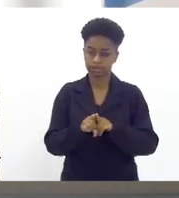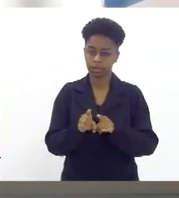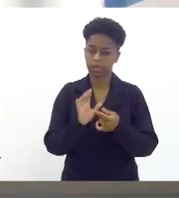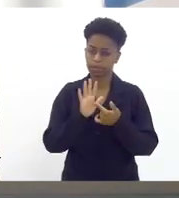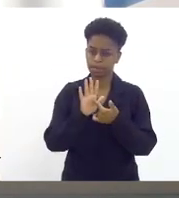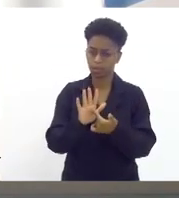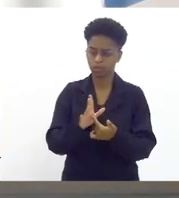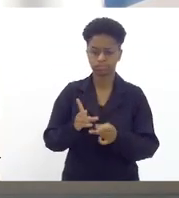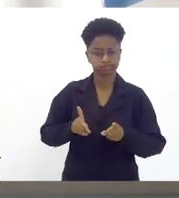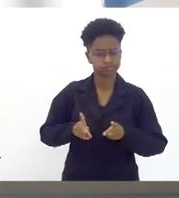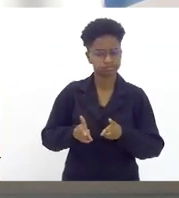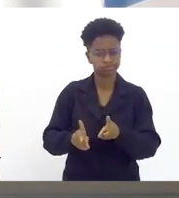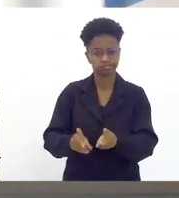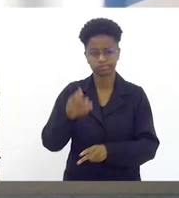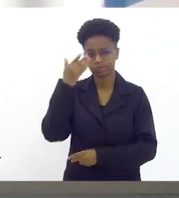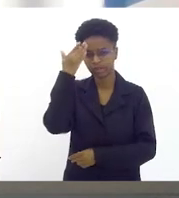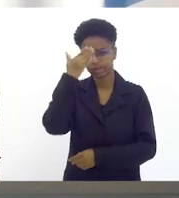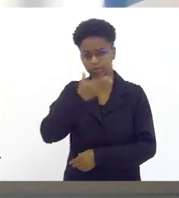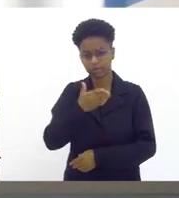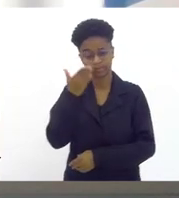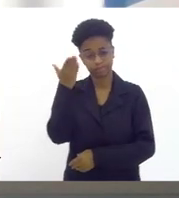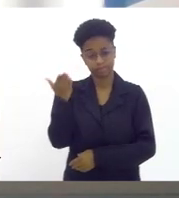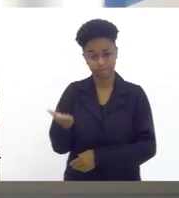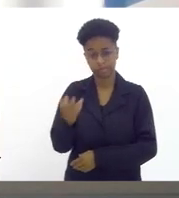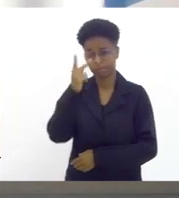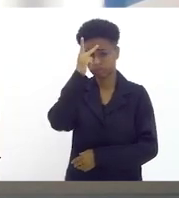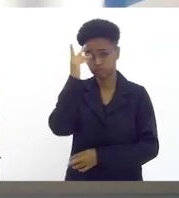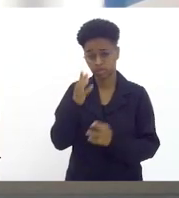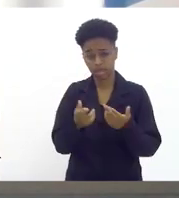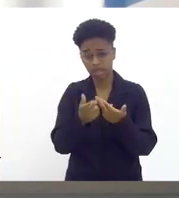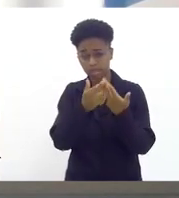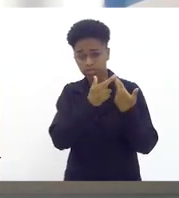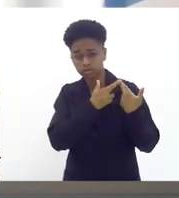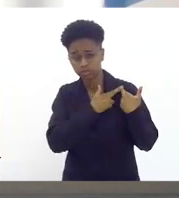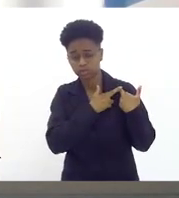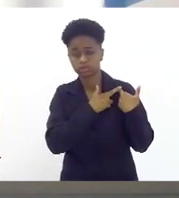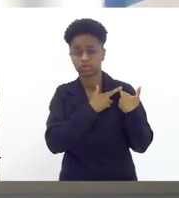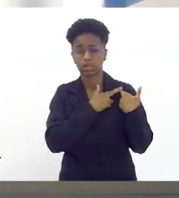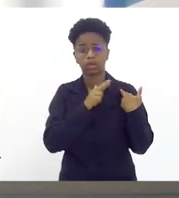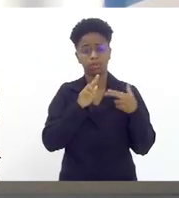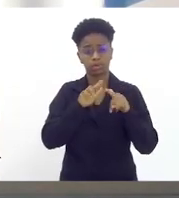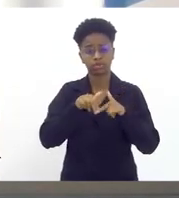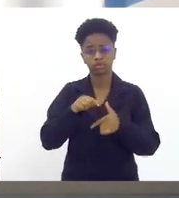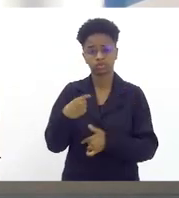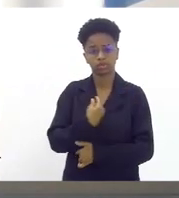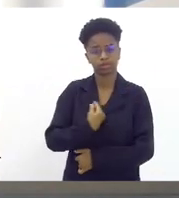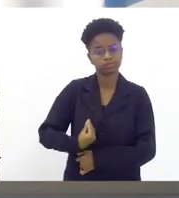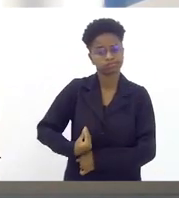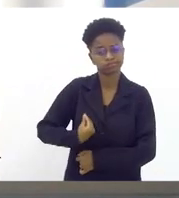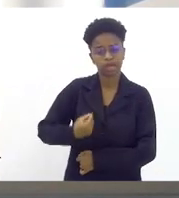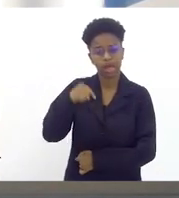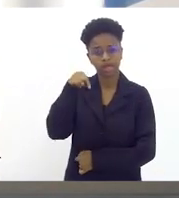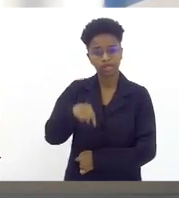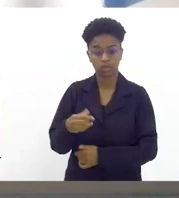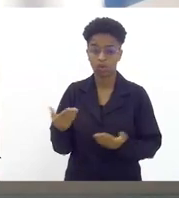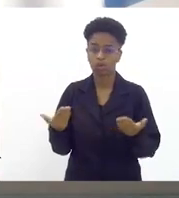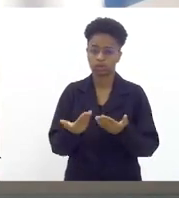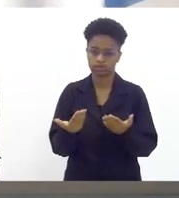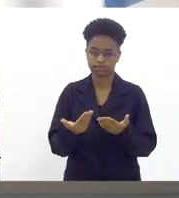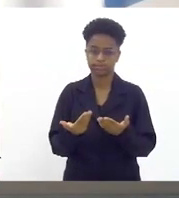presença como alguém que foi responsável por nós estarmos aqui hoje, muitas de nós